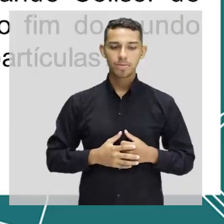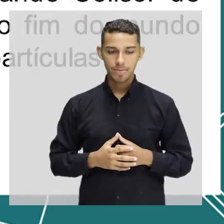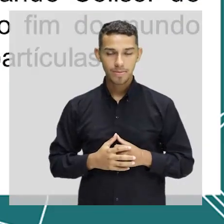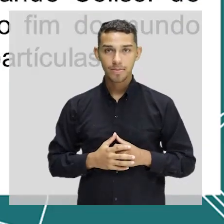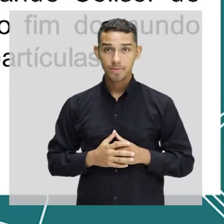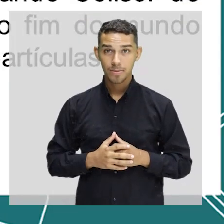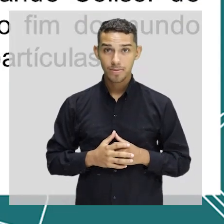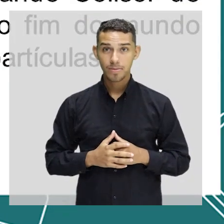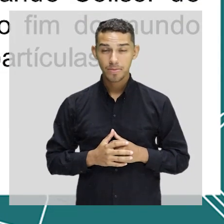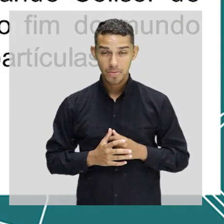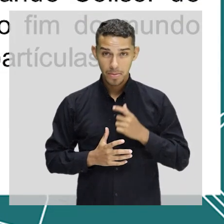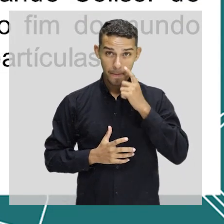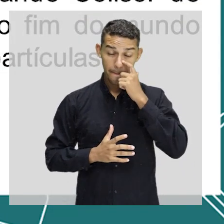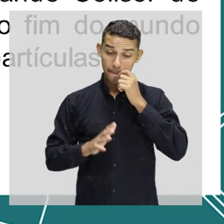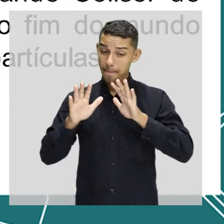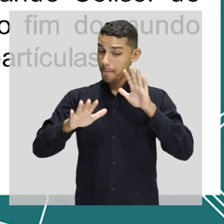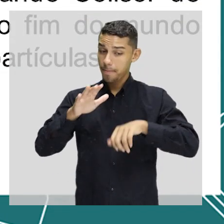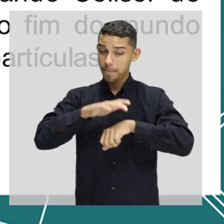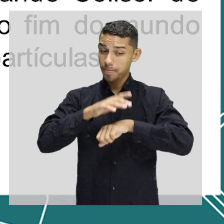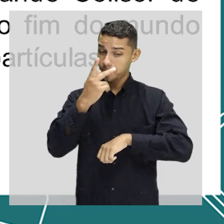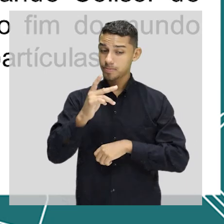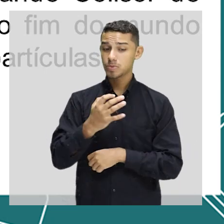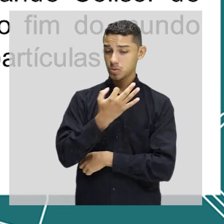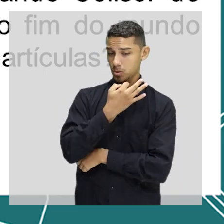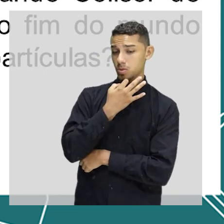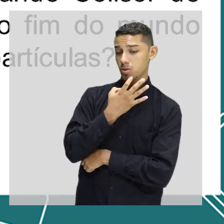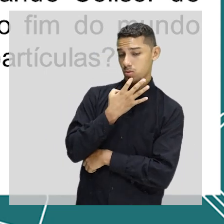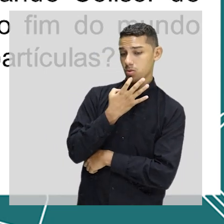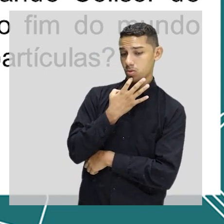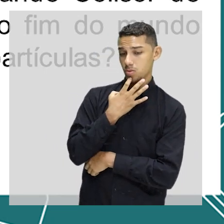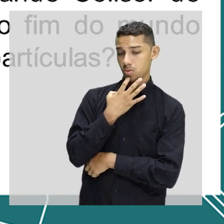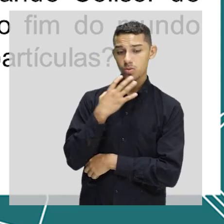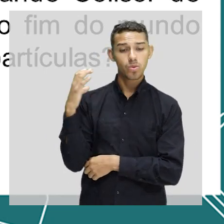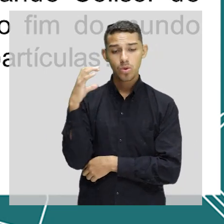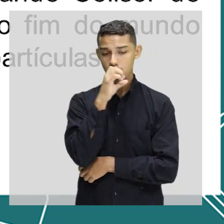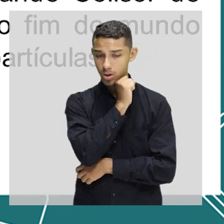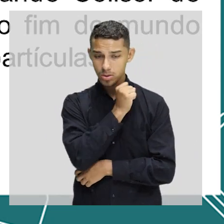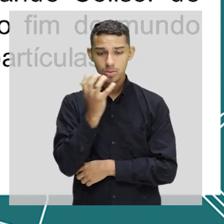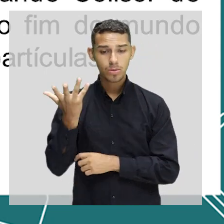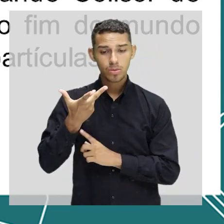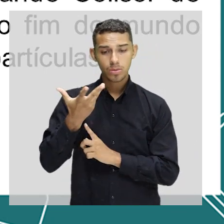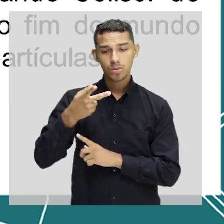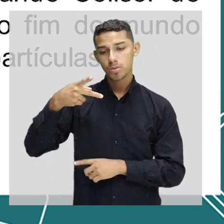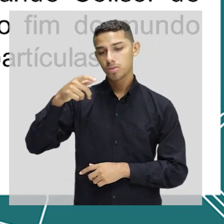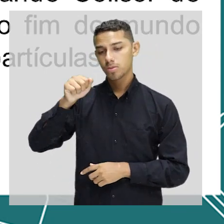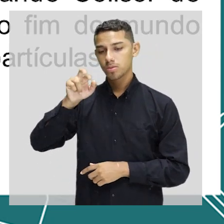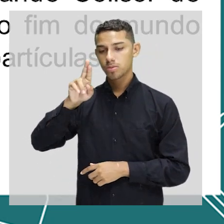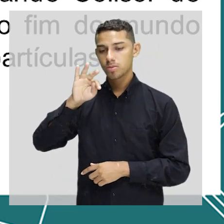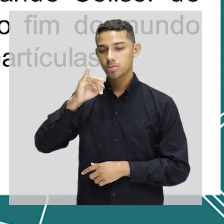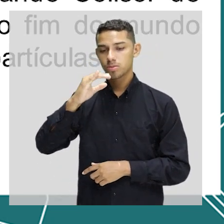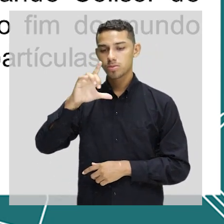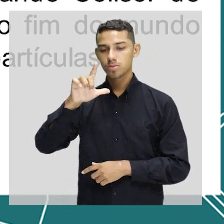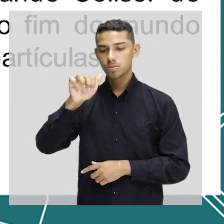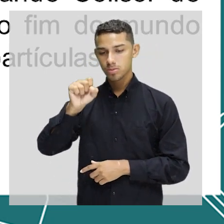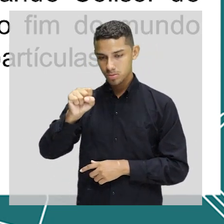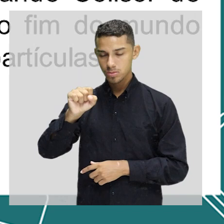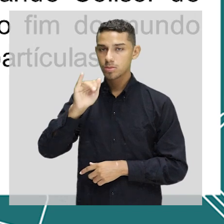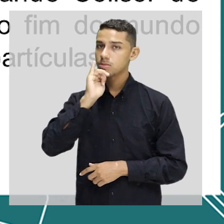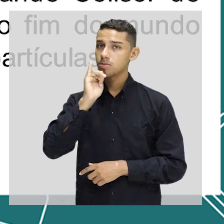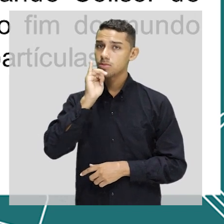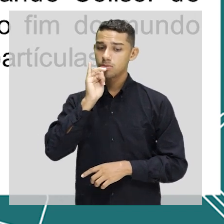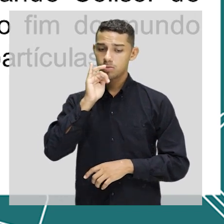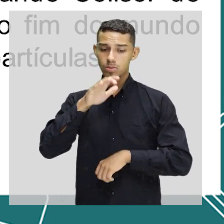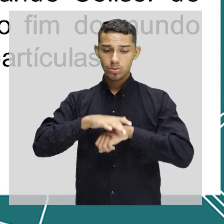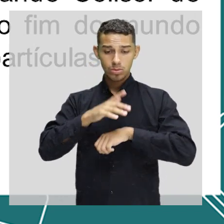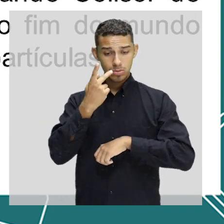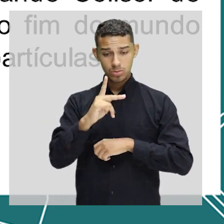Bom, talvez você já tenha ouvido falar em aceleradores de partículas, né? Então, aí